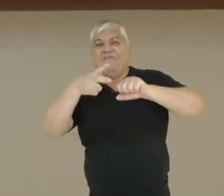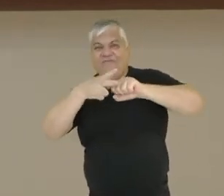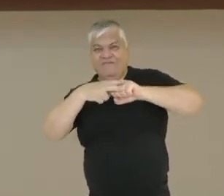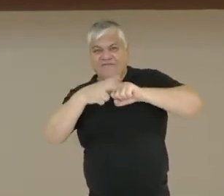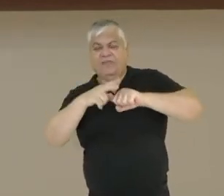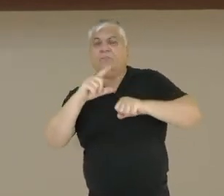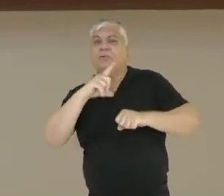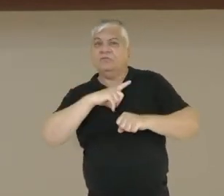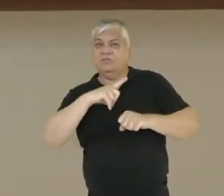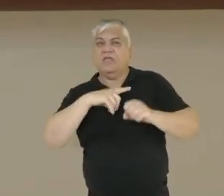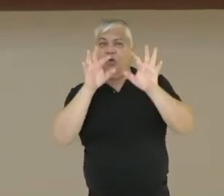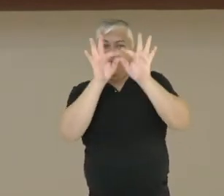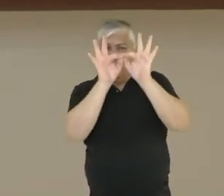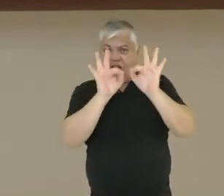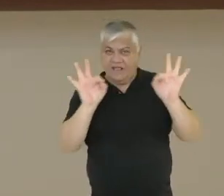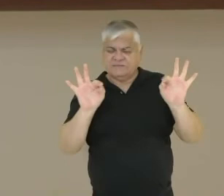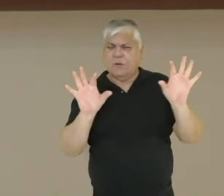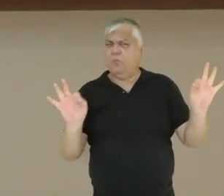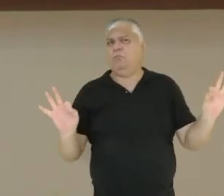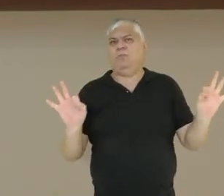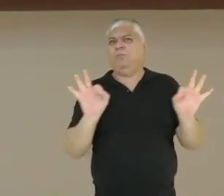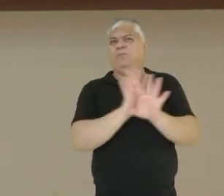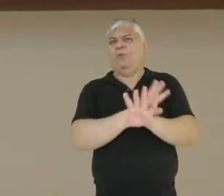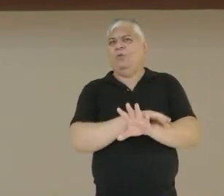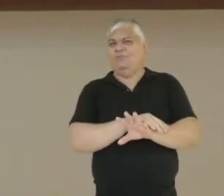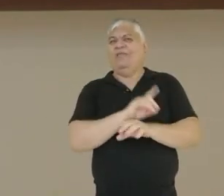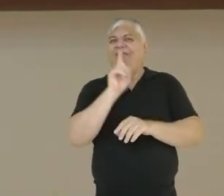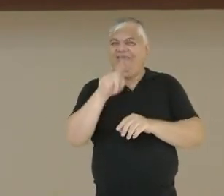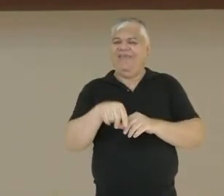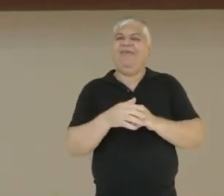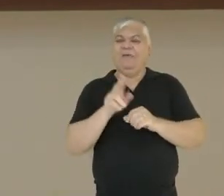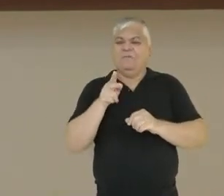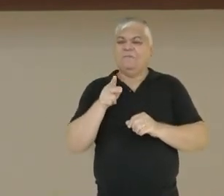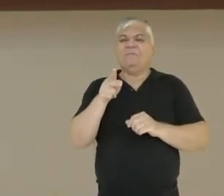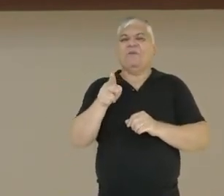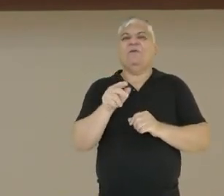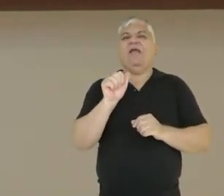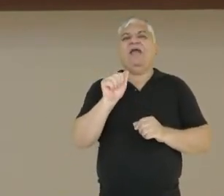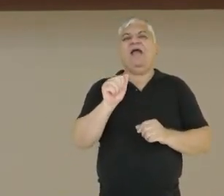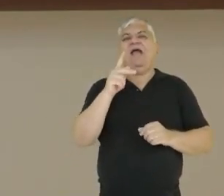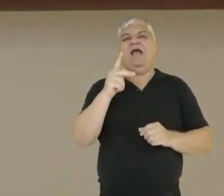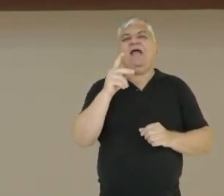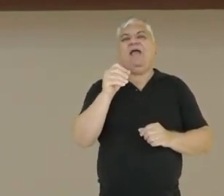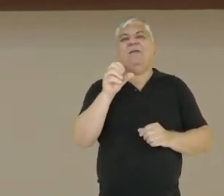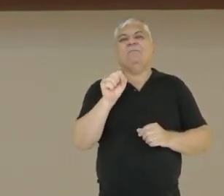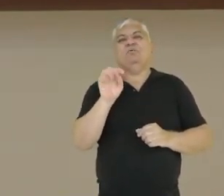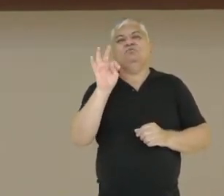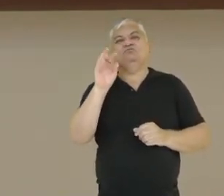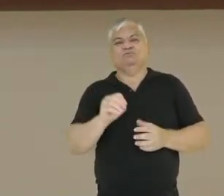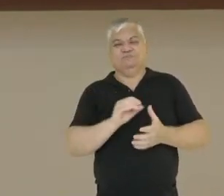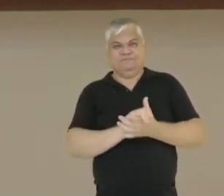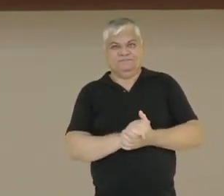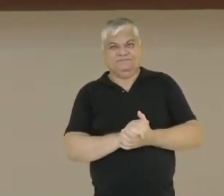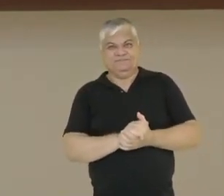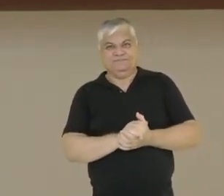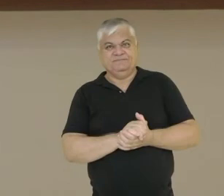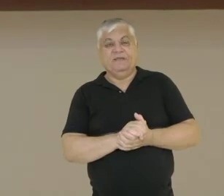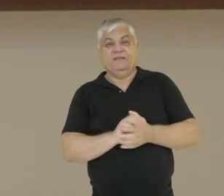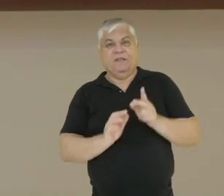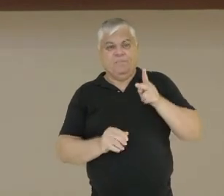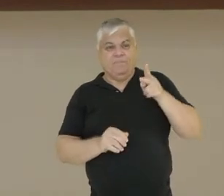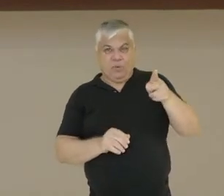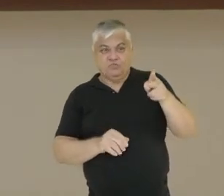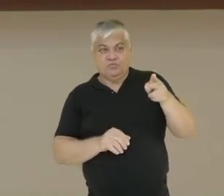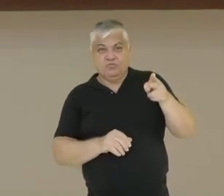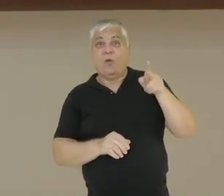eu tenho uma oração completa, subordinada, que faz função de aposto. Professora, então vai vir depois de 2